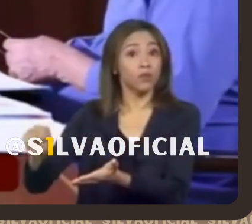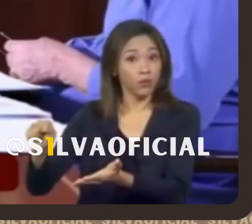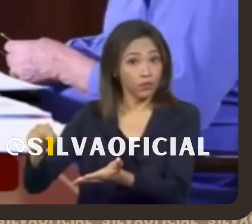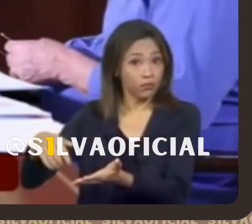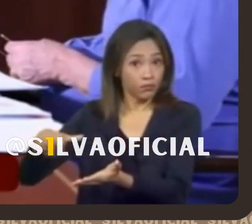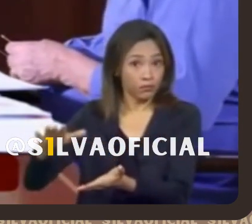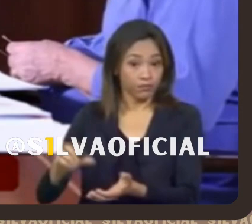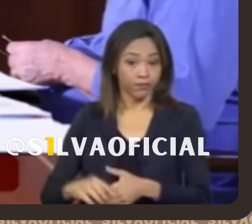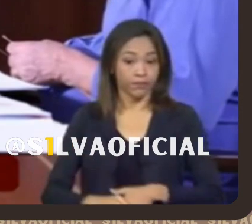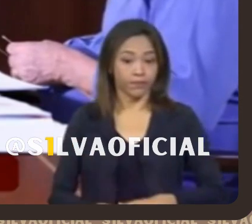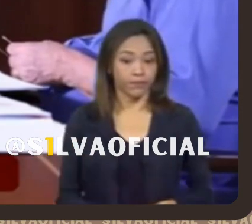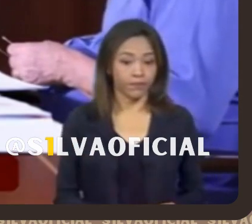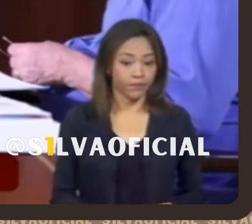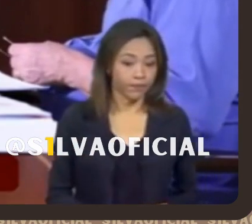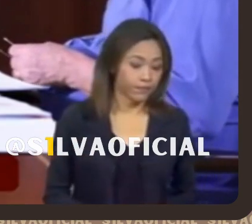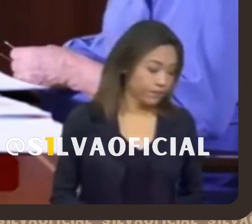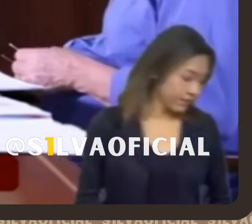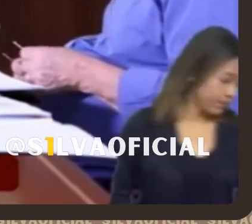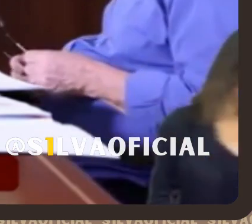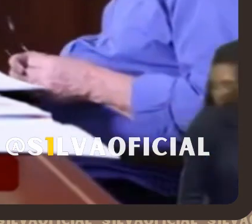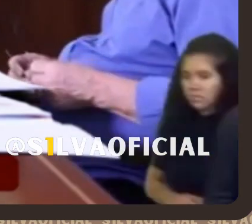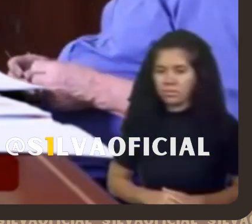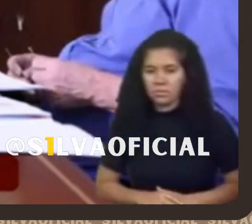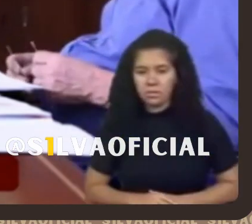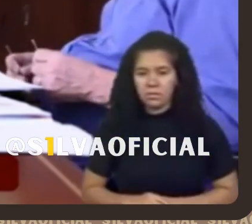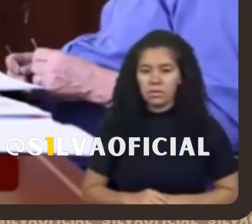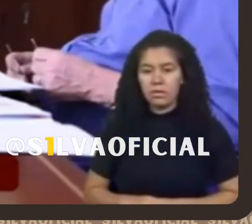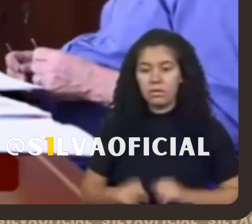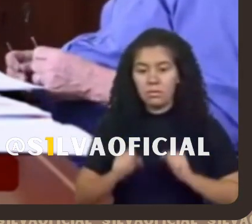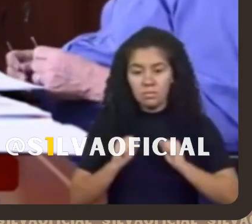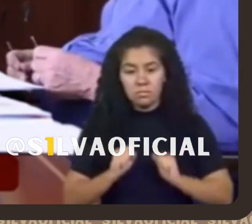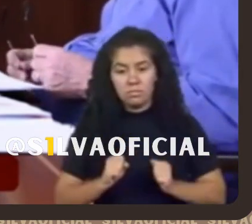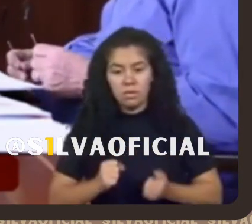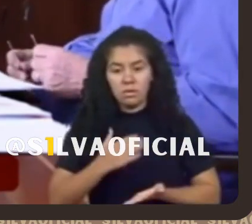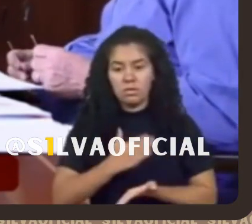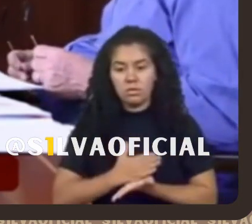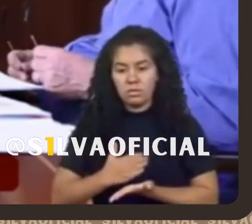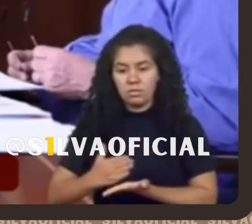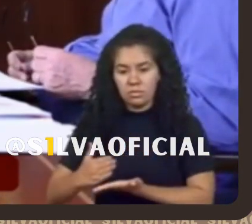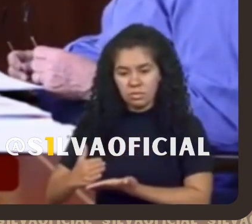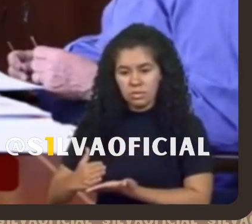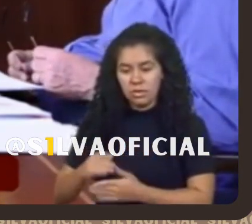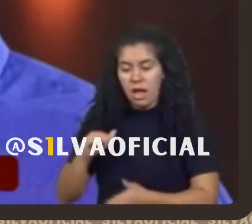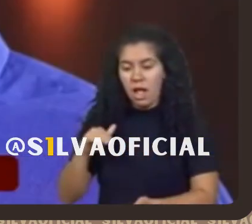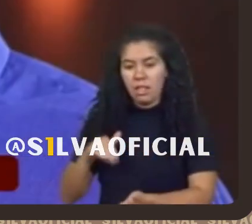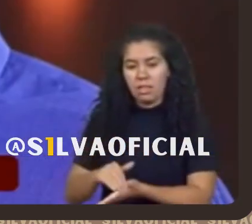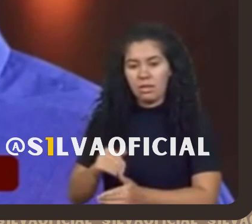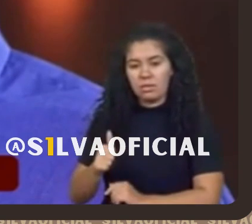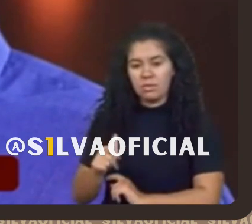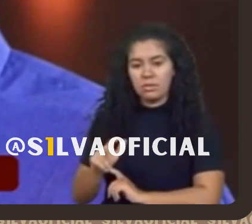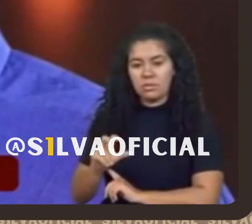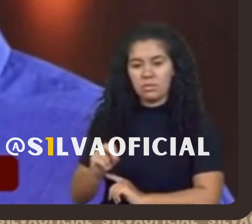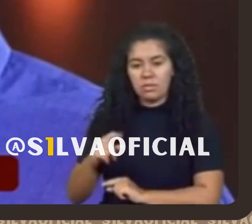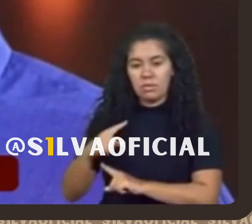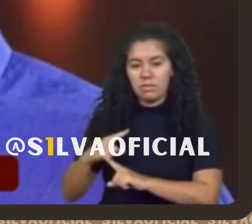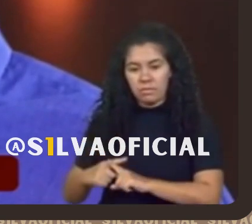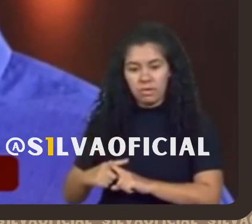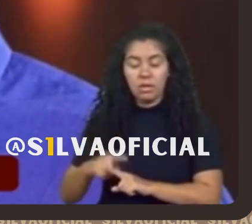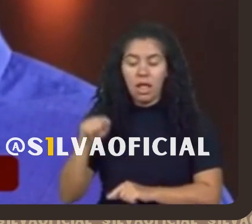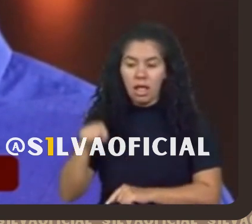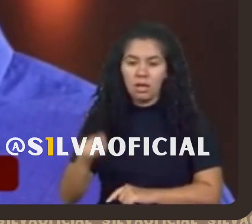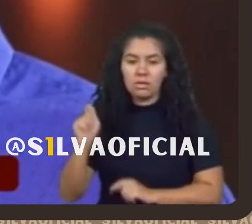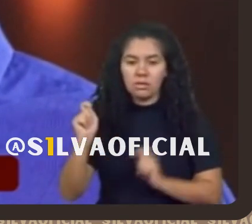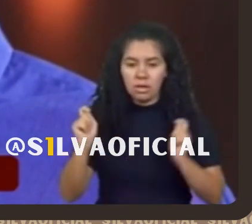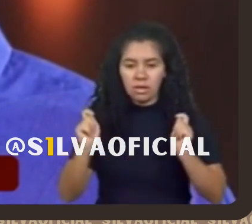isso ela pode dividir até 150 meses então sim é é é é a condição para que as para que essas para que essas pessoas